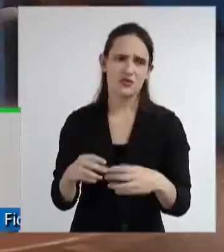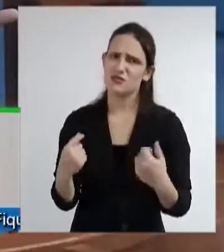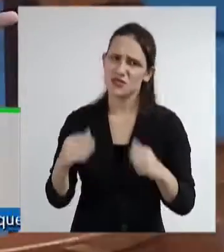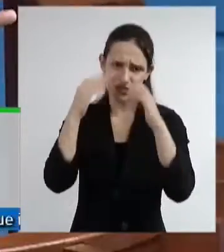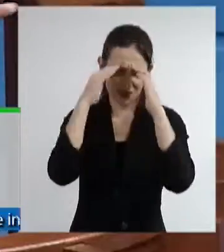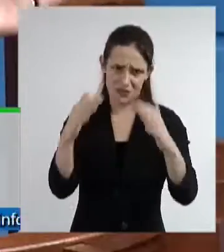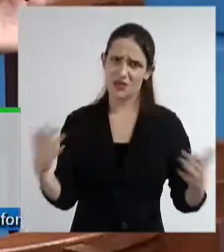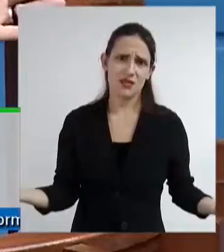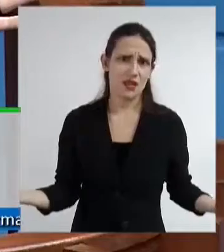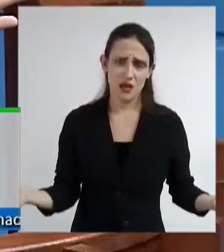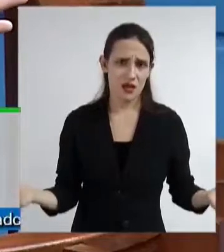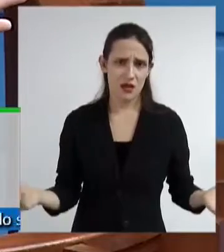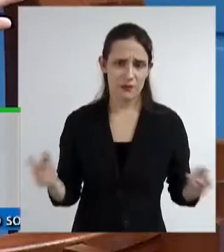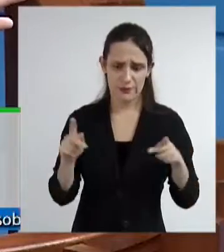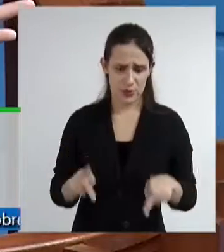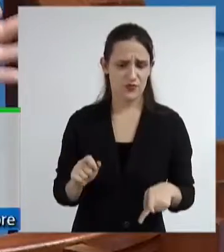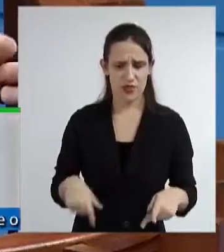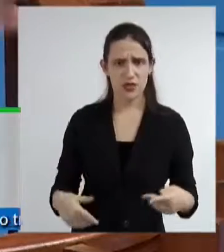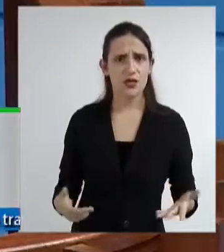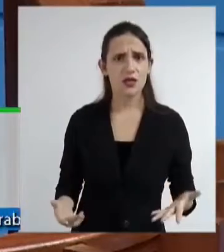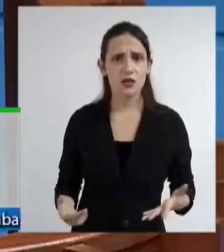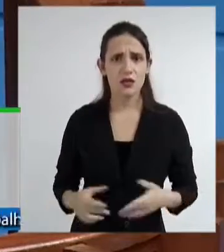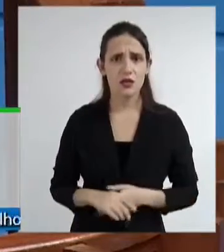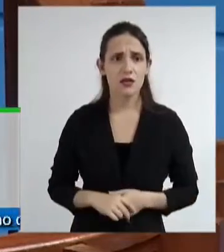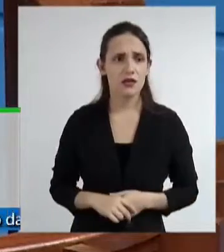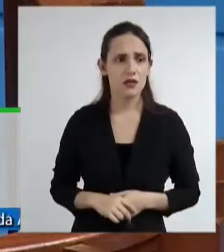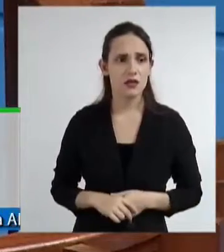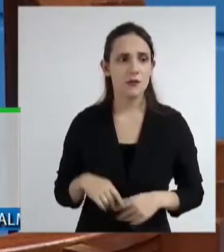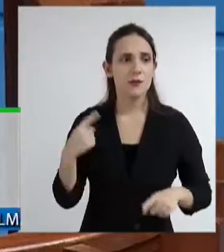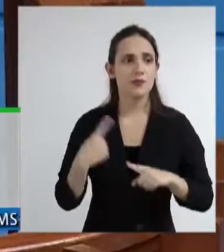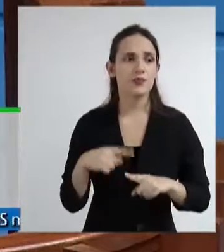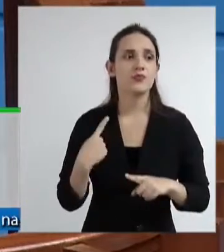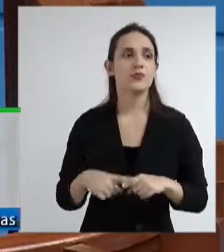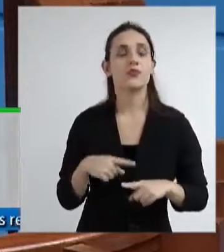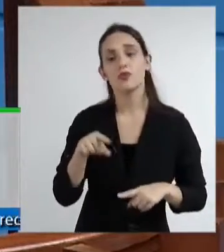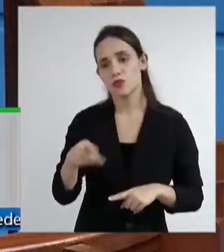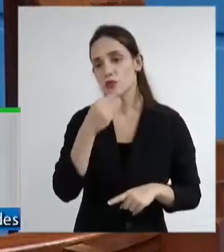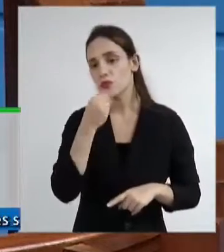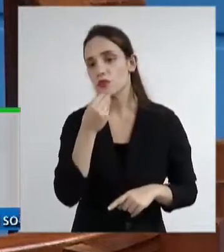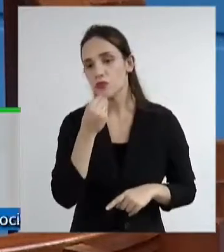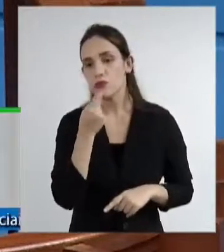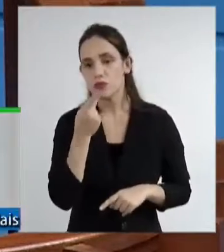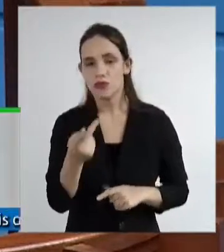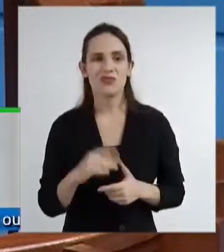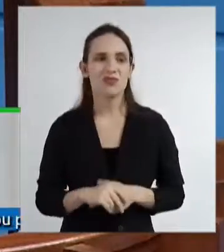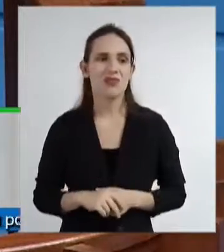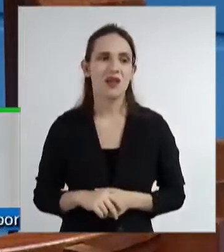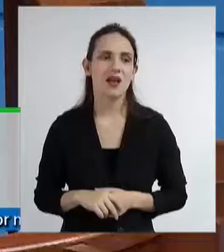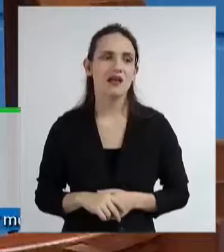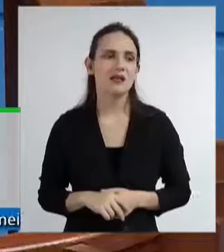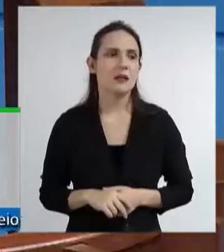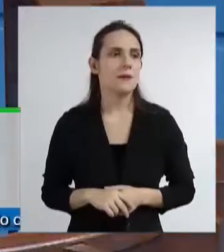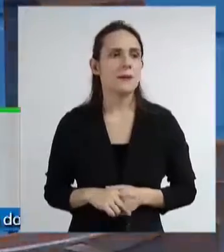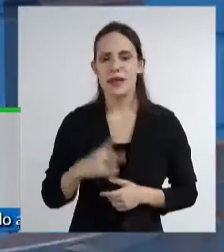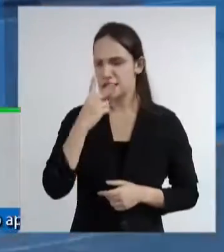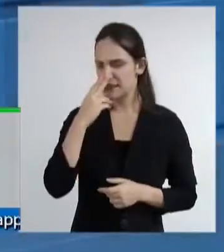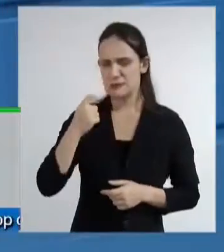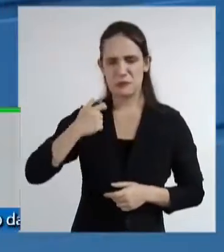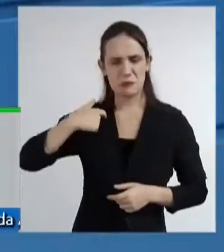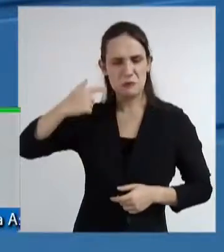ter respeito para com o nosso povo. Porque a fala dele, deputado Lídio, foi assim, de uma pessoa que se